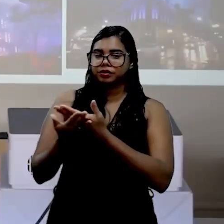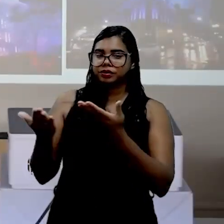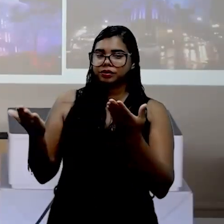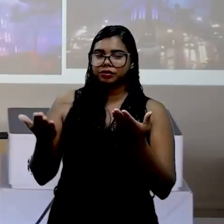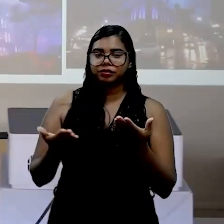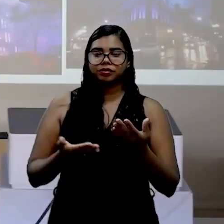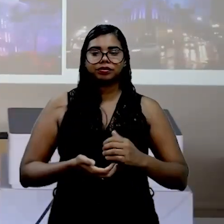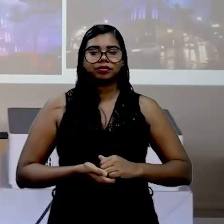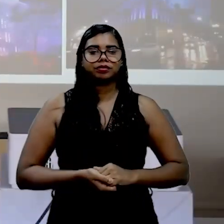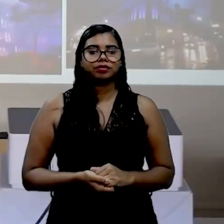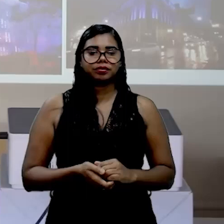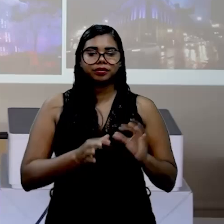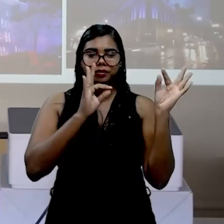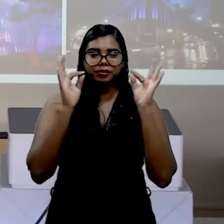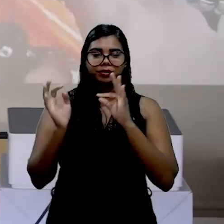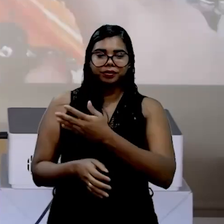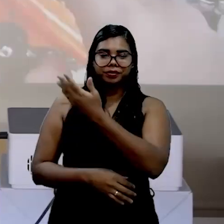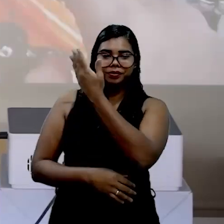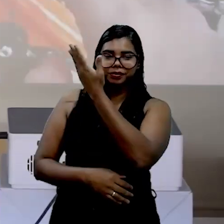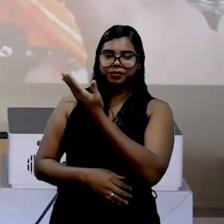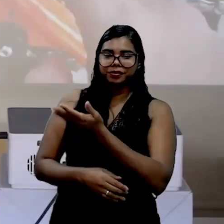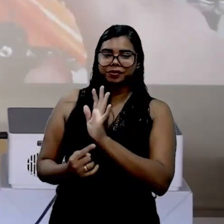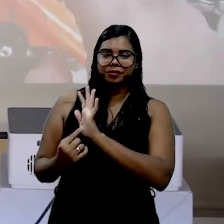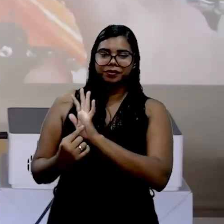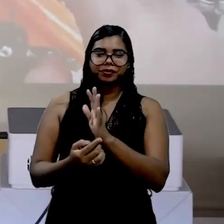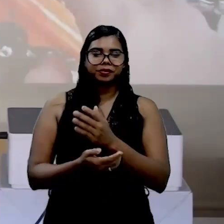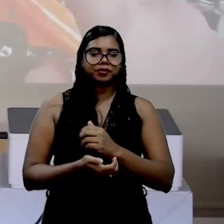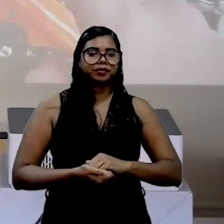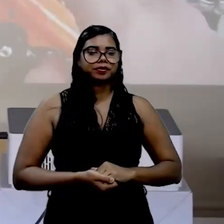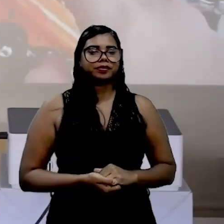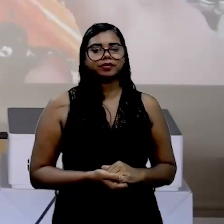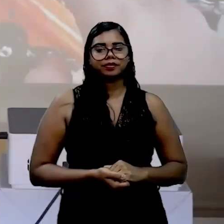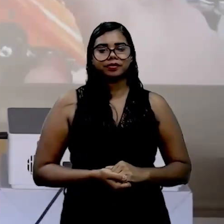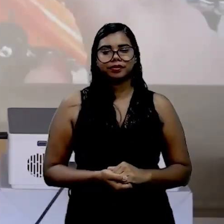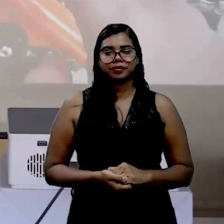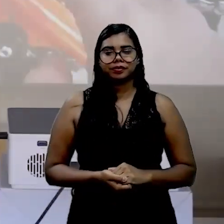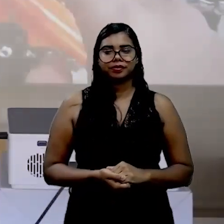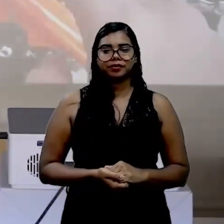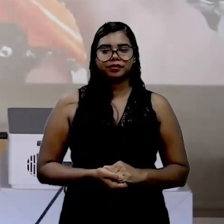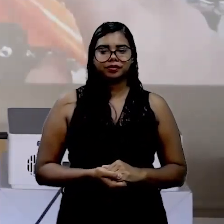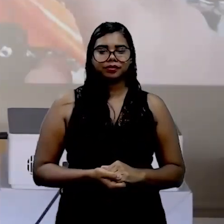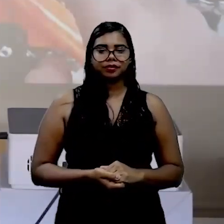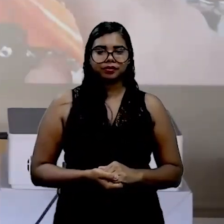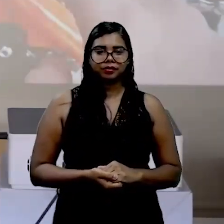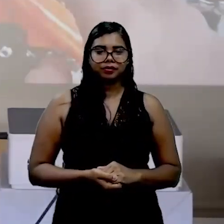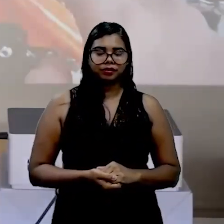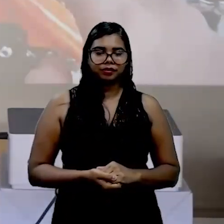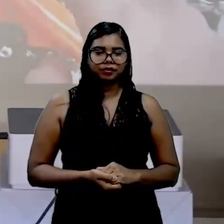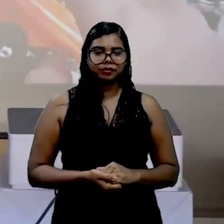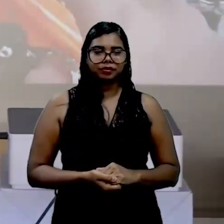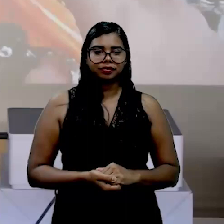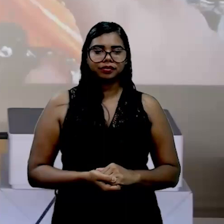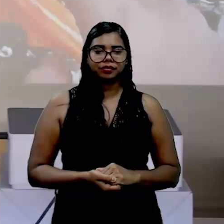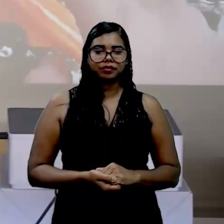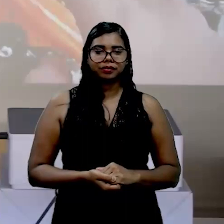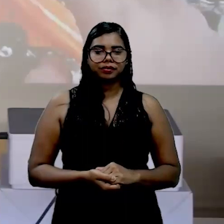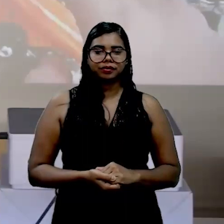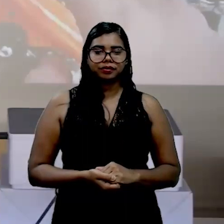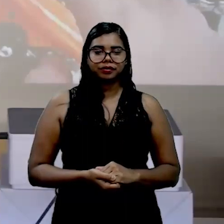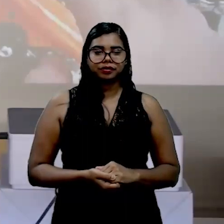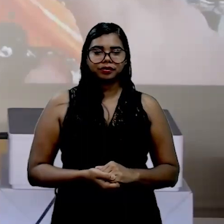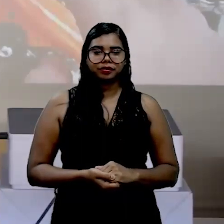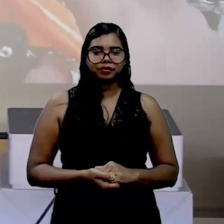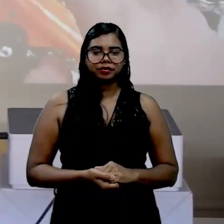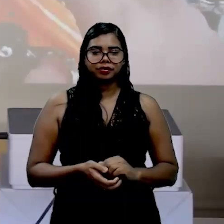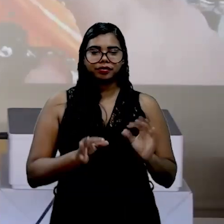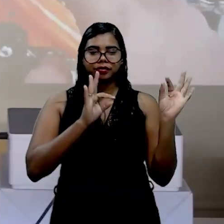eu achei arretado. Esse aqui eu posso mostrar para vocês. Esse aqui eu achei arretado. Não sei quem já viu isso aqui, mas achei joias aqui. Porque